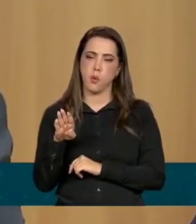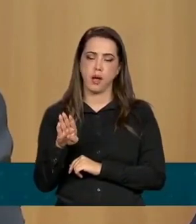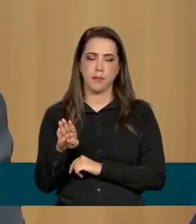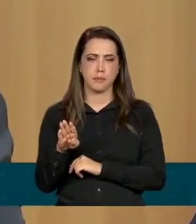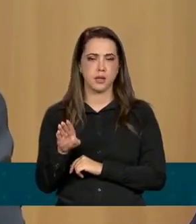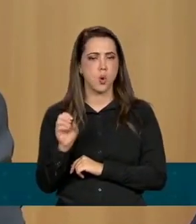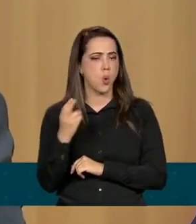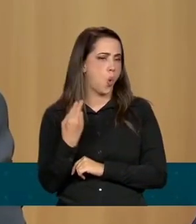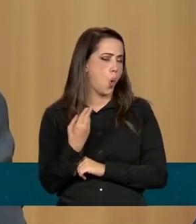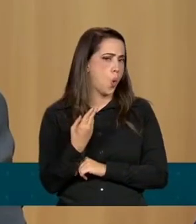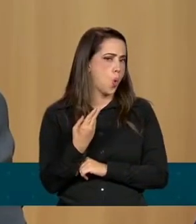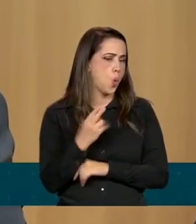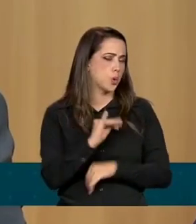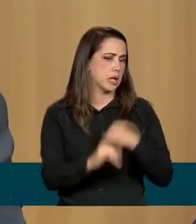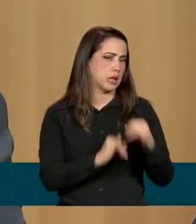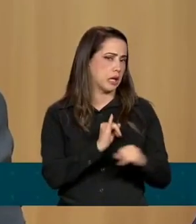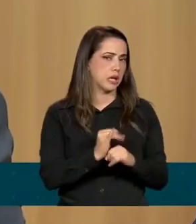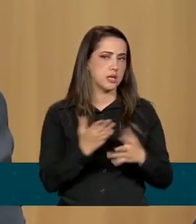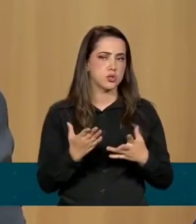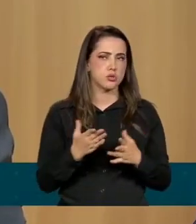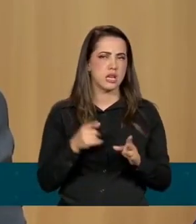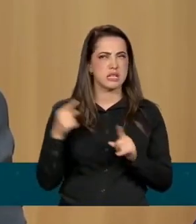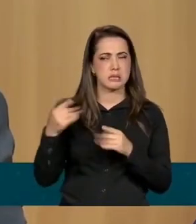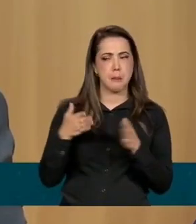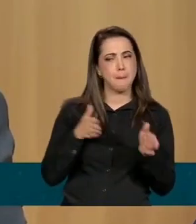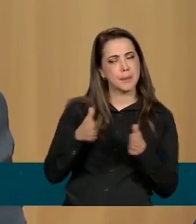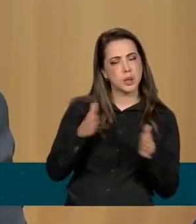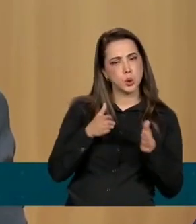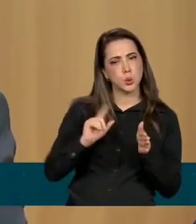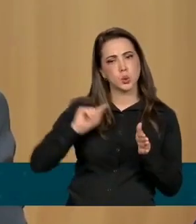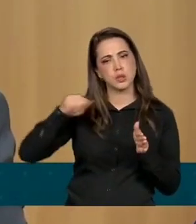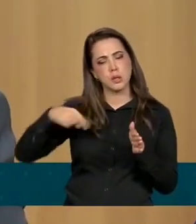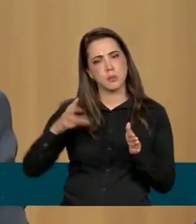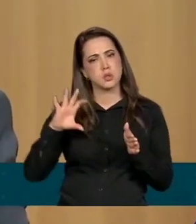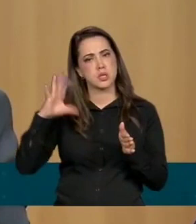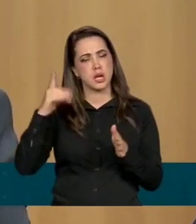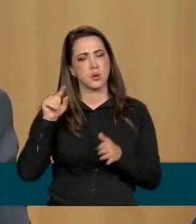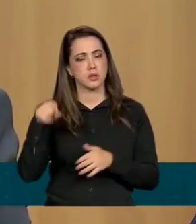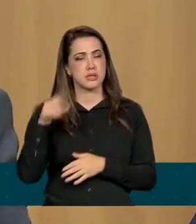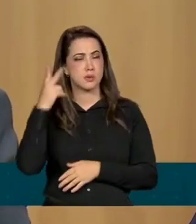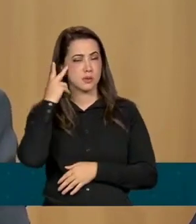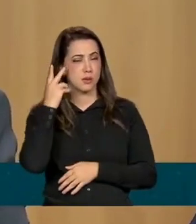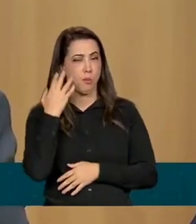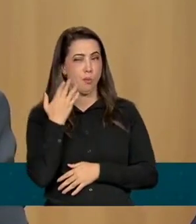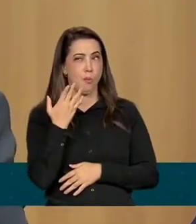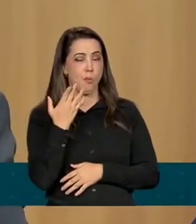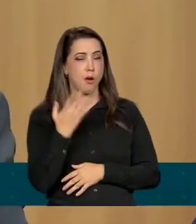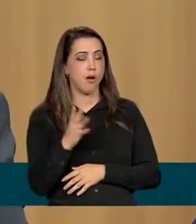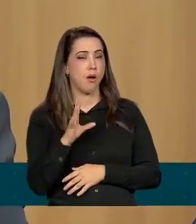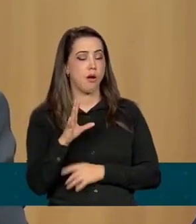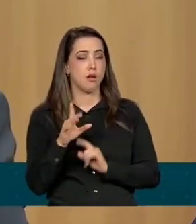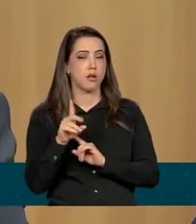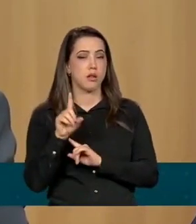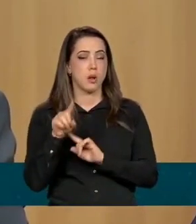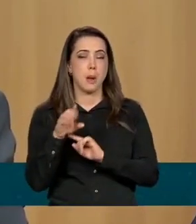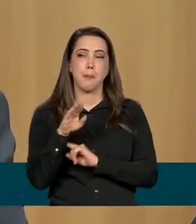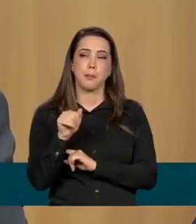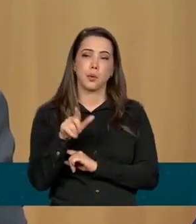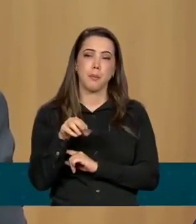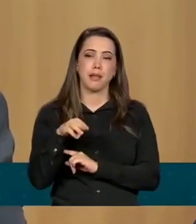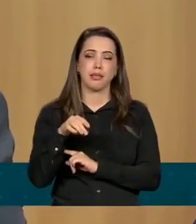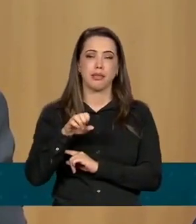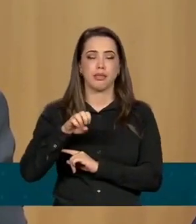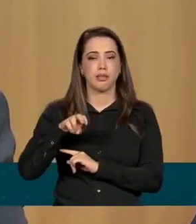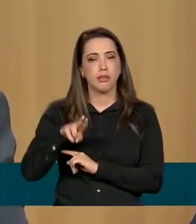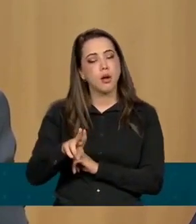Eu queria saber se desse período para cá, porque foi logo depois do que aconteceu em Blumenau, o que já foi passado para o Ministério, o